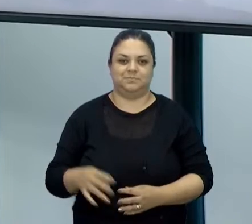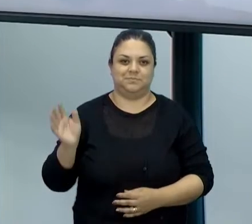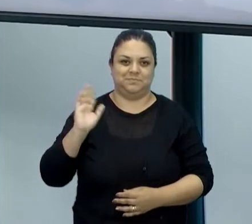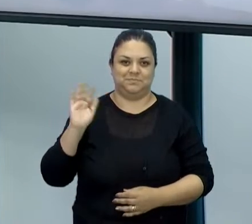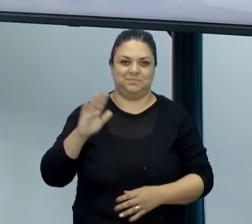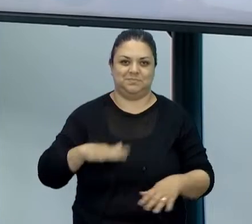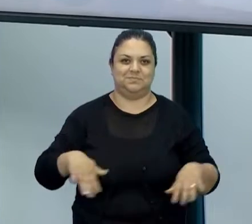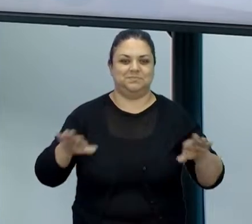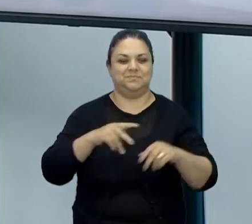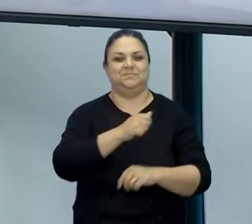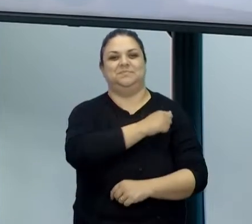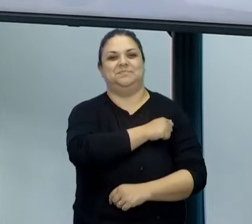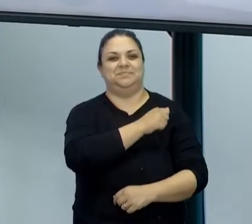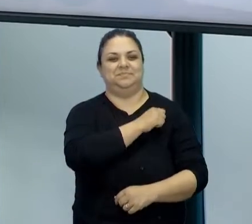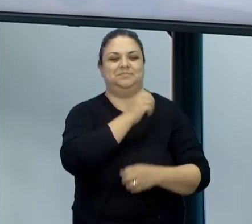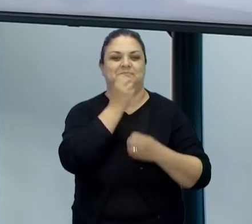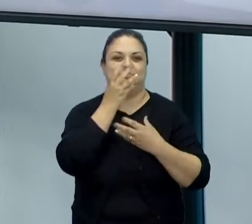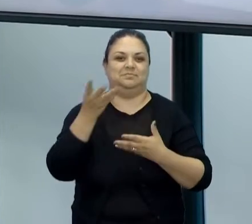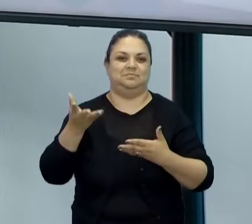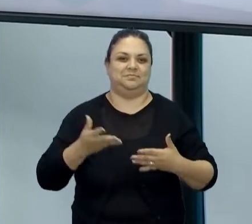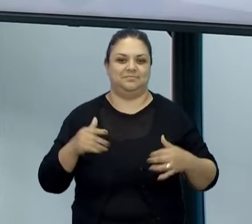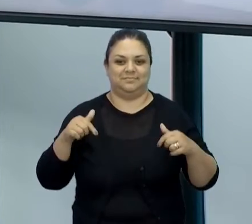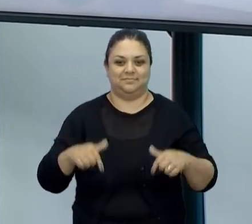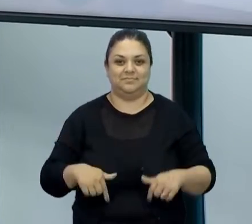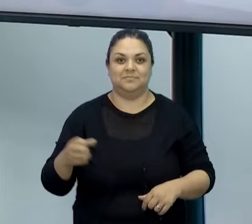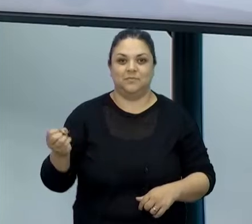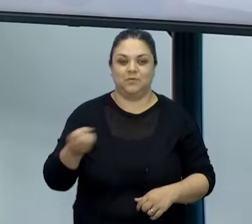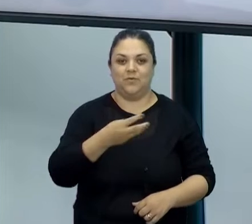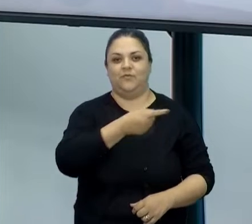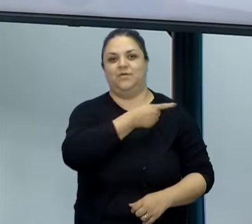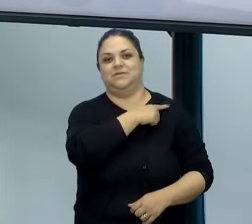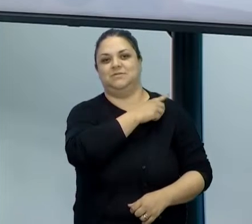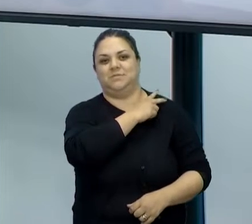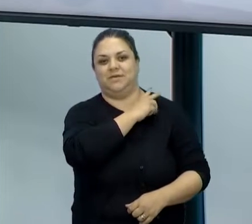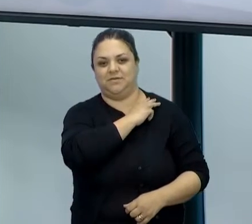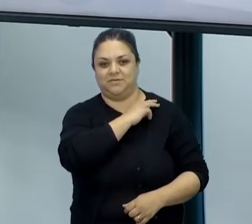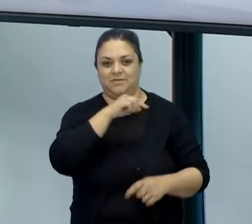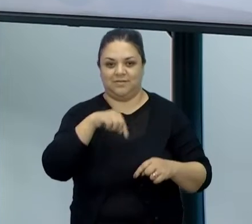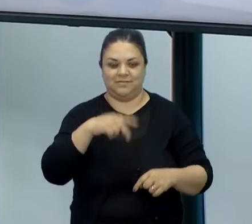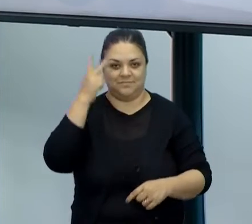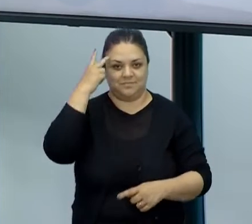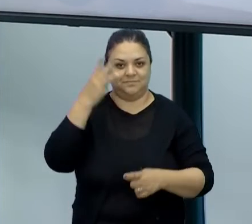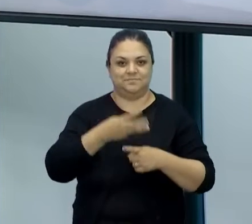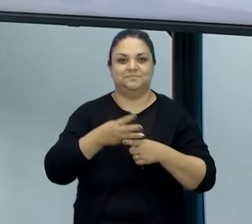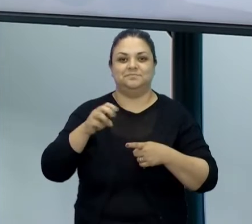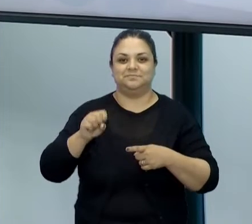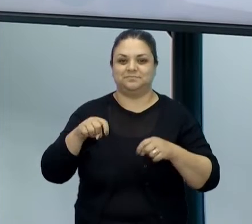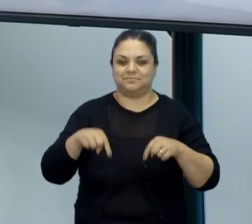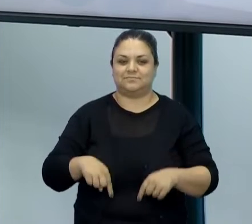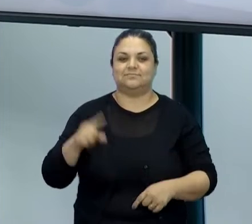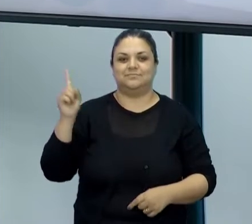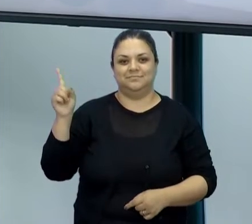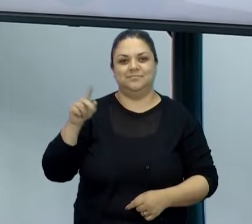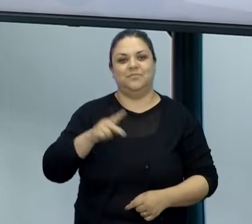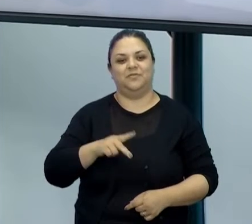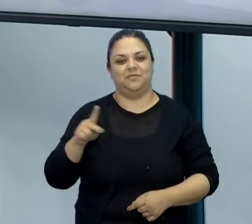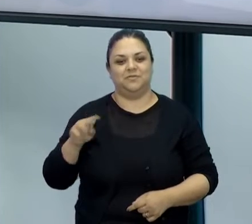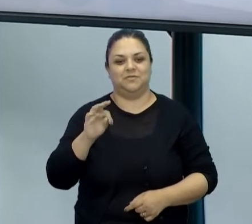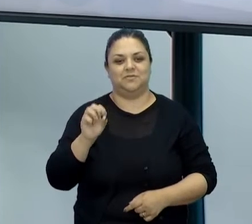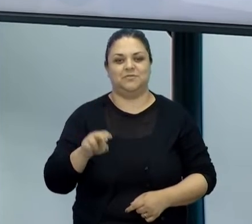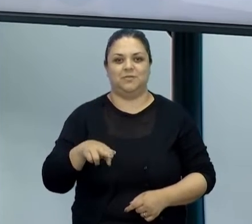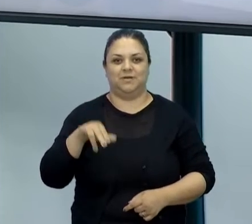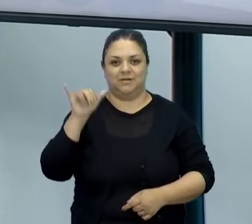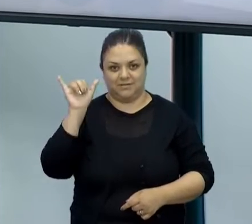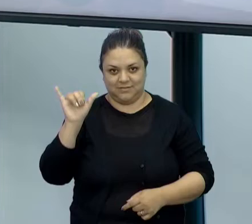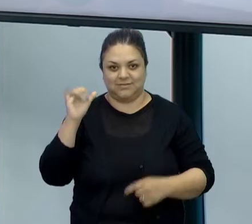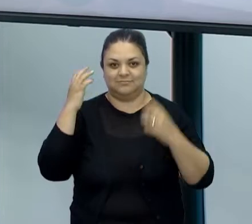Olá, estudantes! Sejam muito bem-vindos ao novo ensino médio de São Paulo, aqui no CMSP. Eu sou o Tony, seu professor de